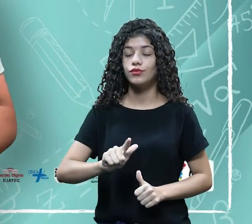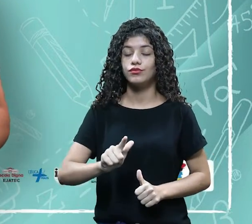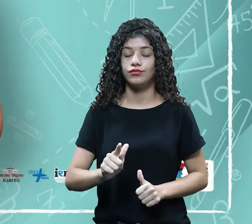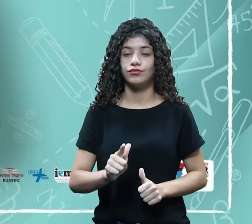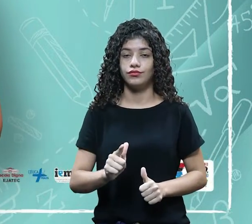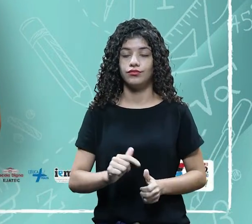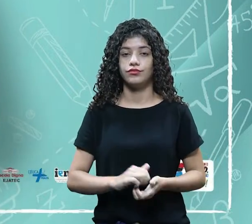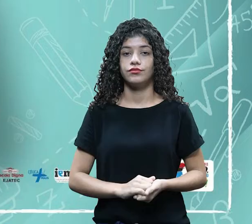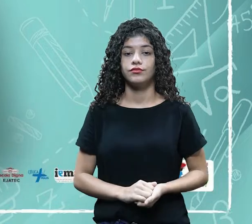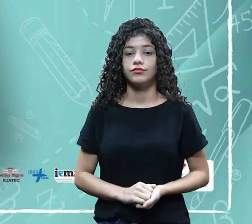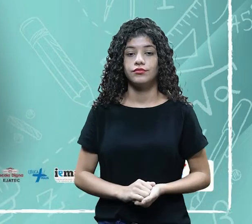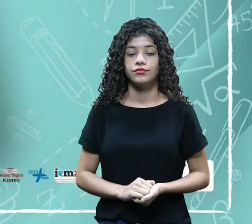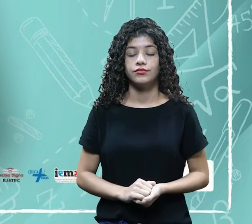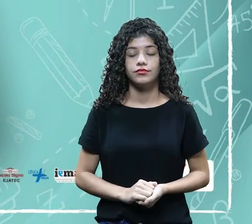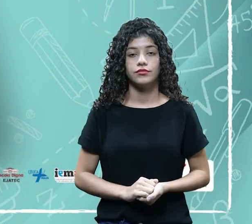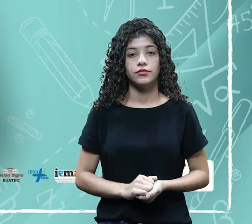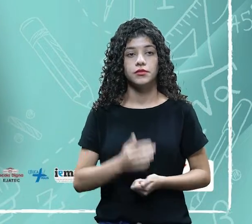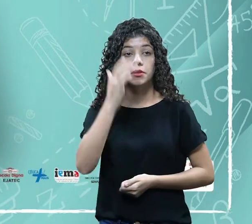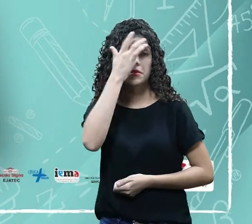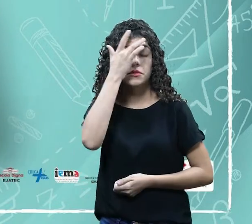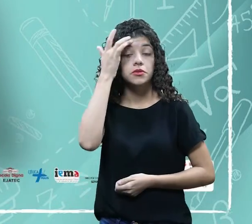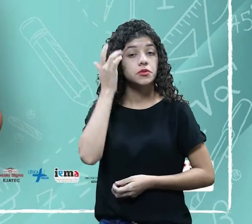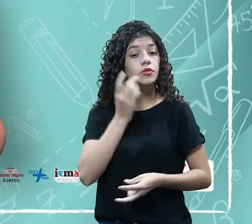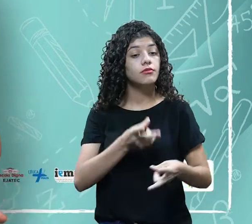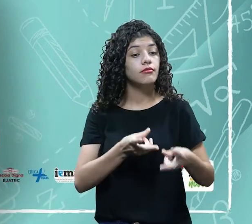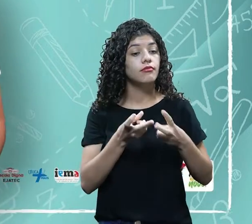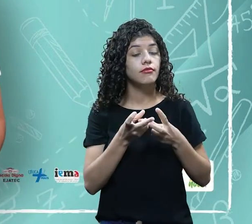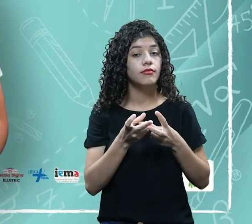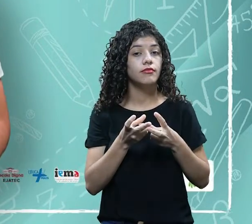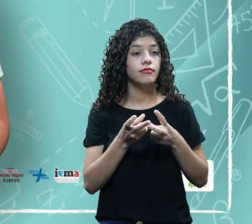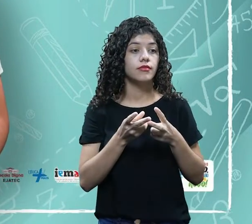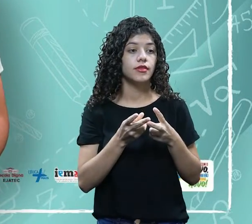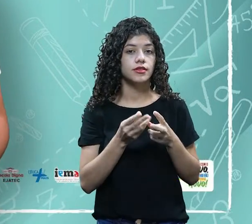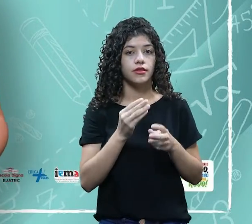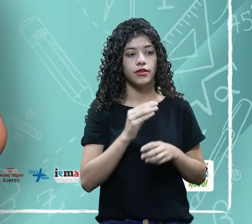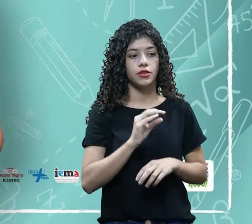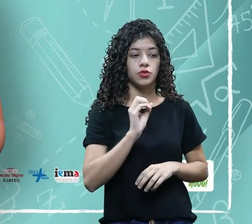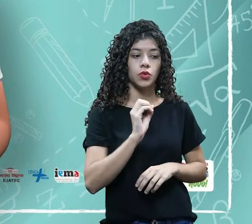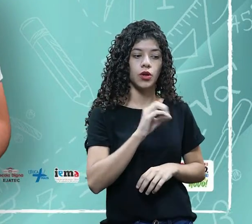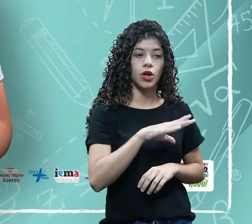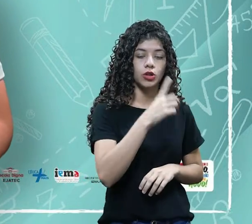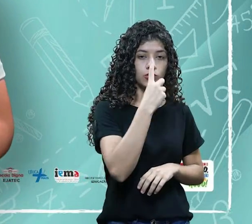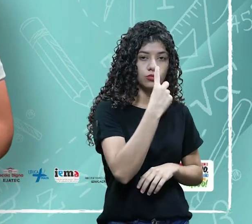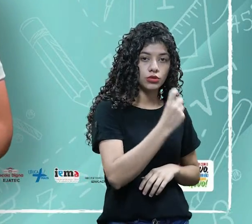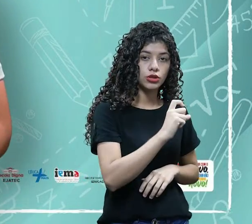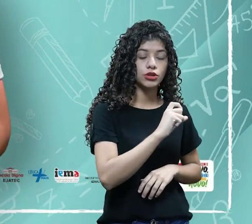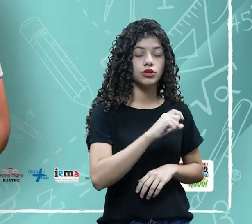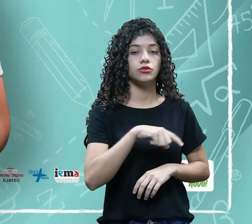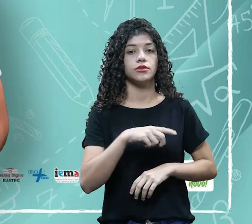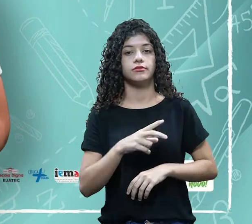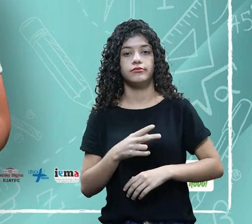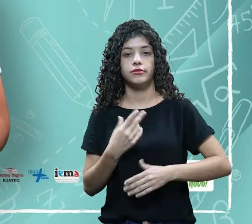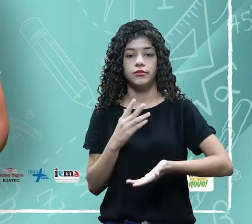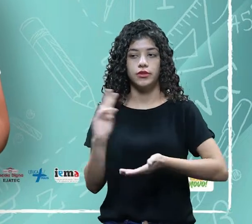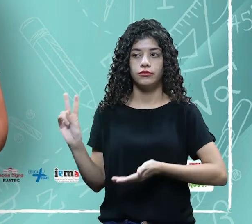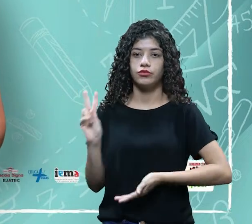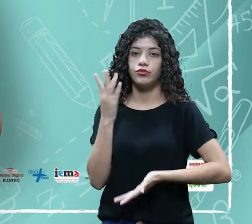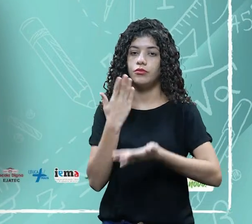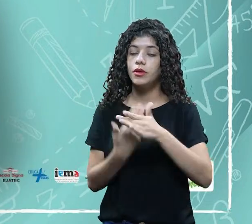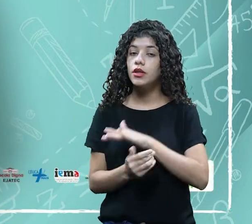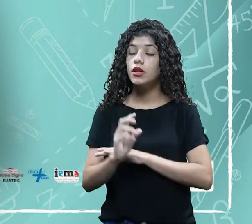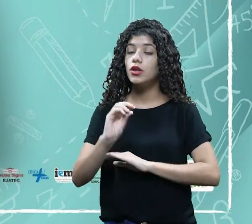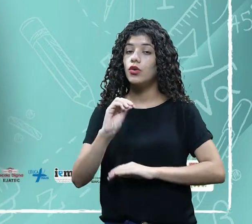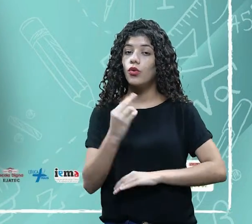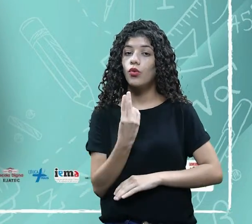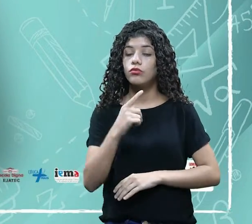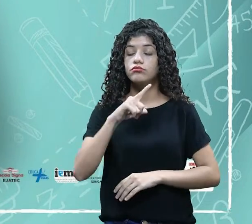ser reanalisados e a pessoa vai ver se de fato vai eliminar aquele documento, se ele perdeu todo o seu valor, né? Ou se ele ainda